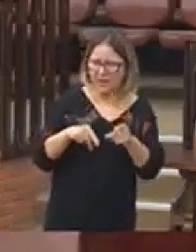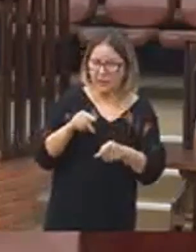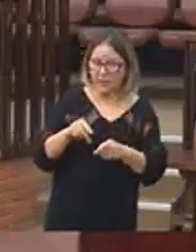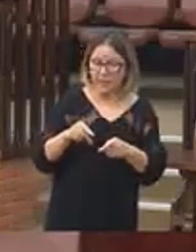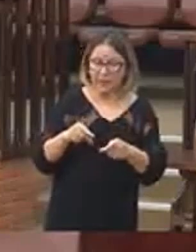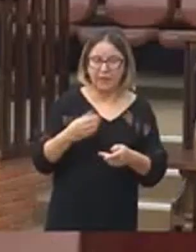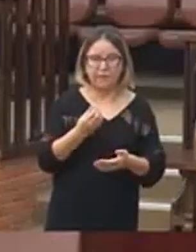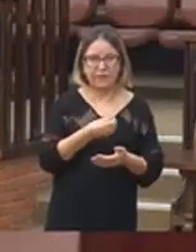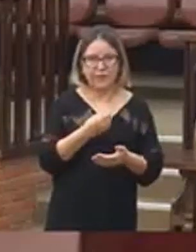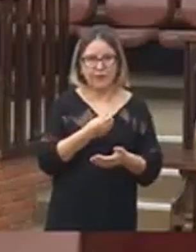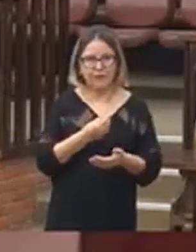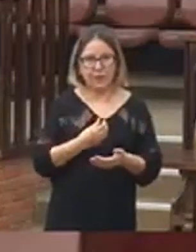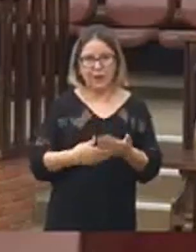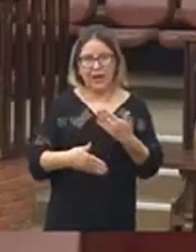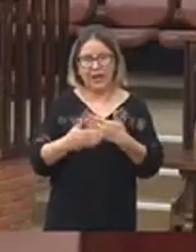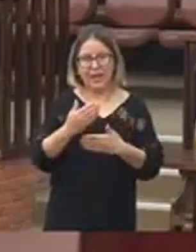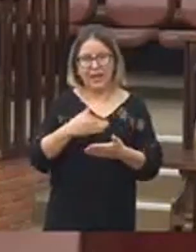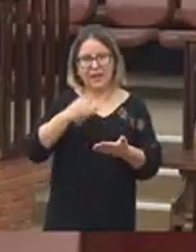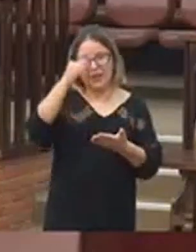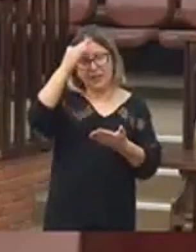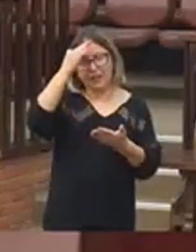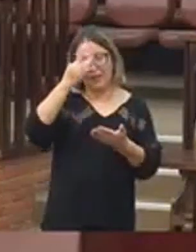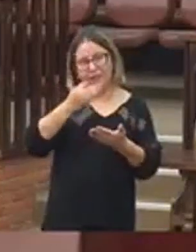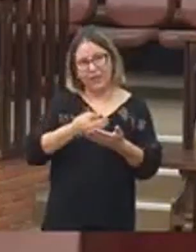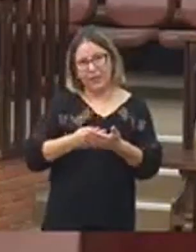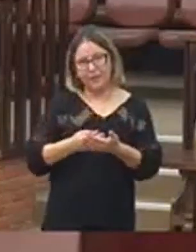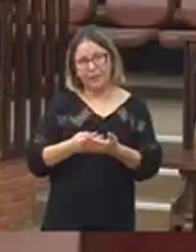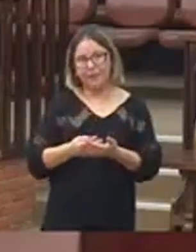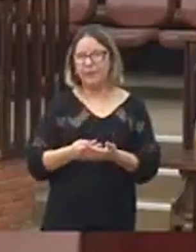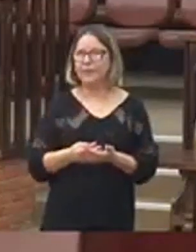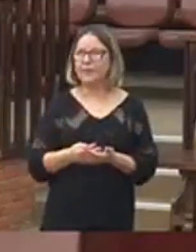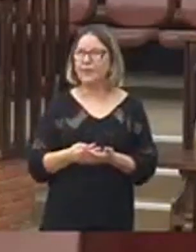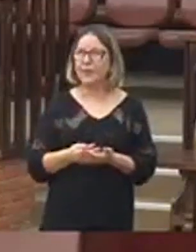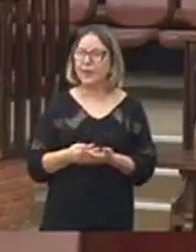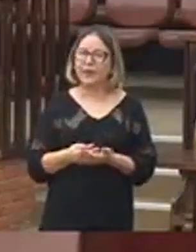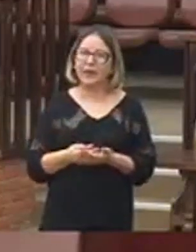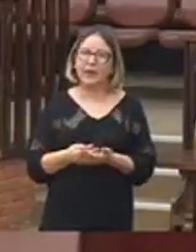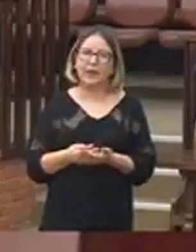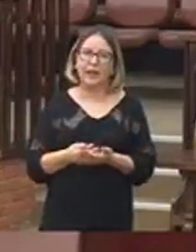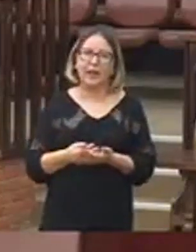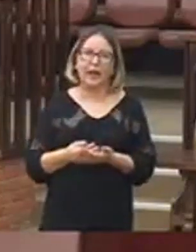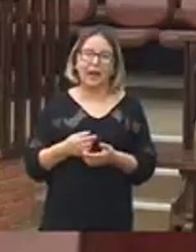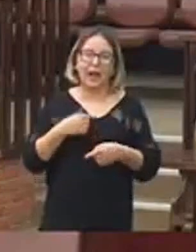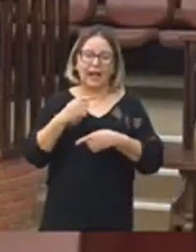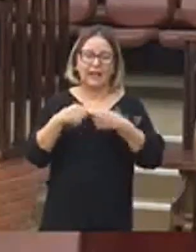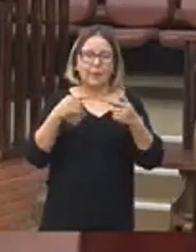pela fé. E ele diz assim: portanto também nós,